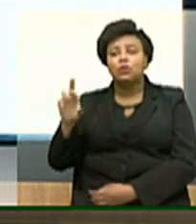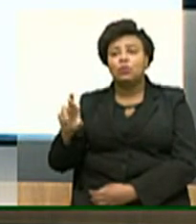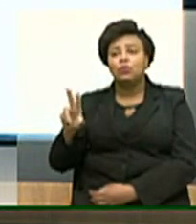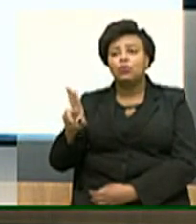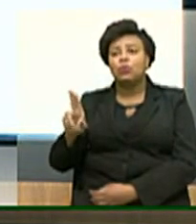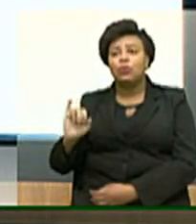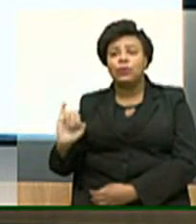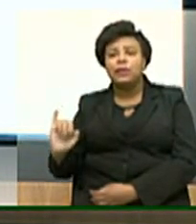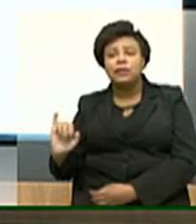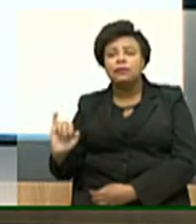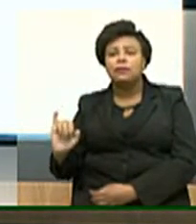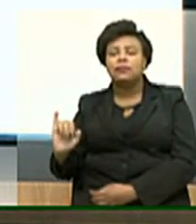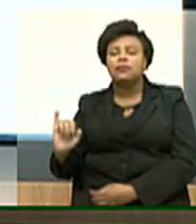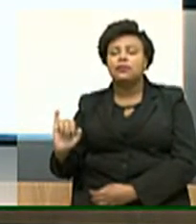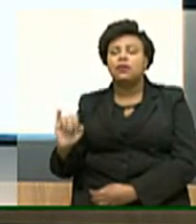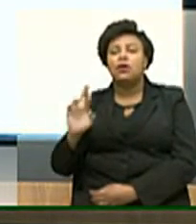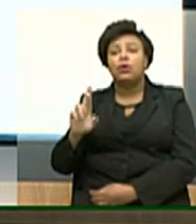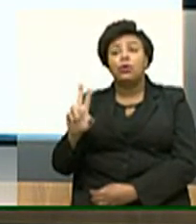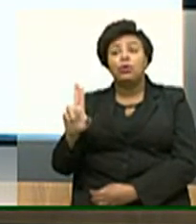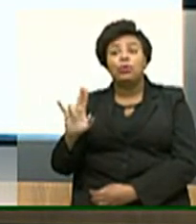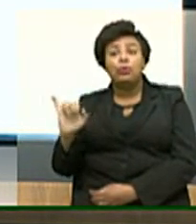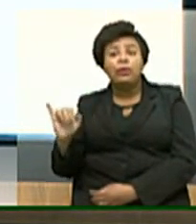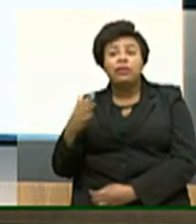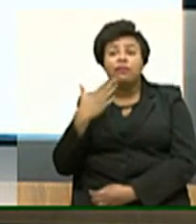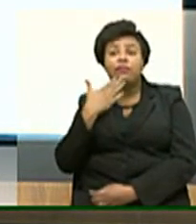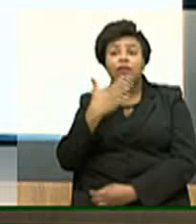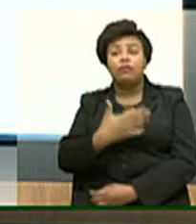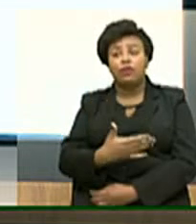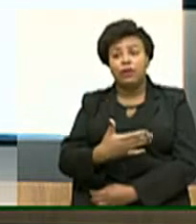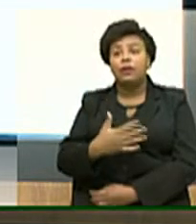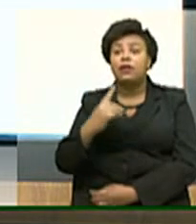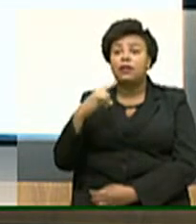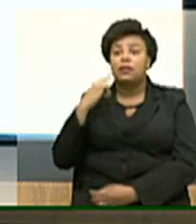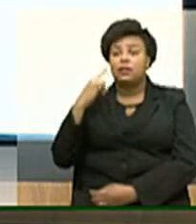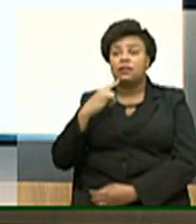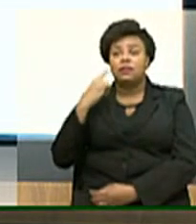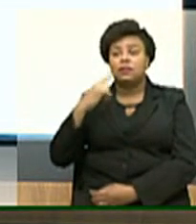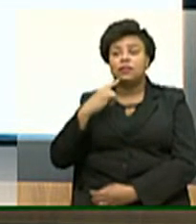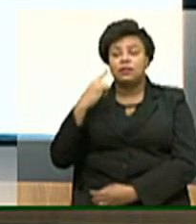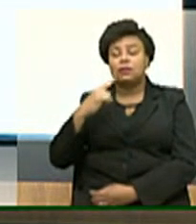Irigaray. Rui Irigaray, favorável, presidente. Deputado